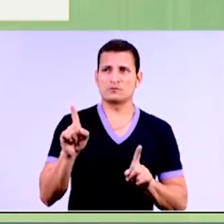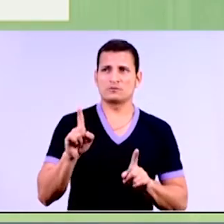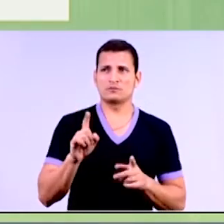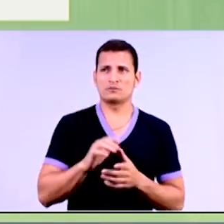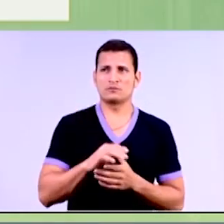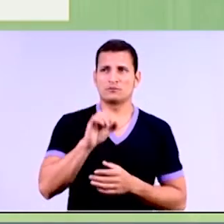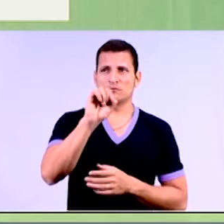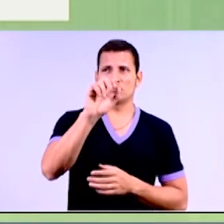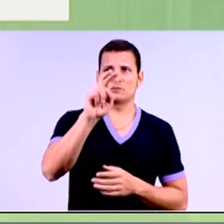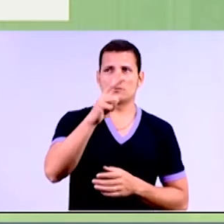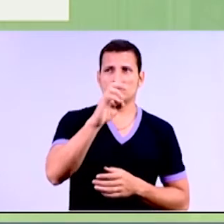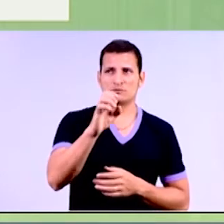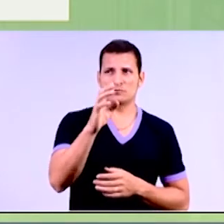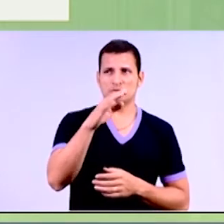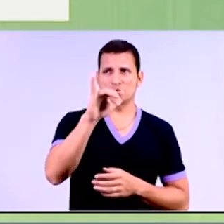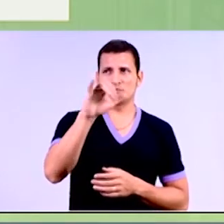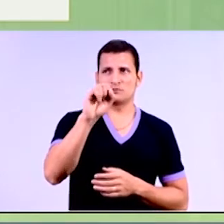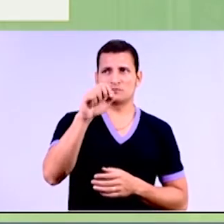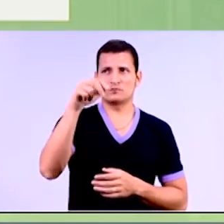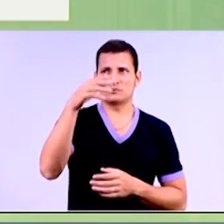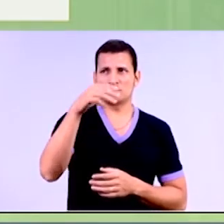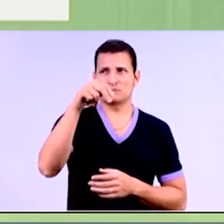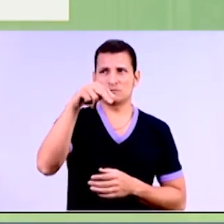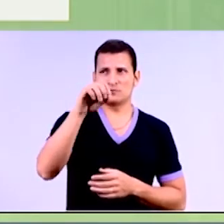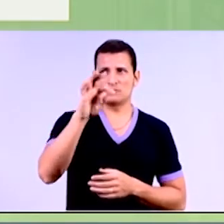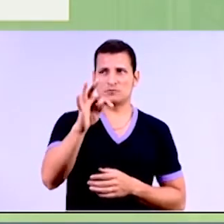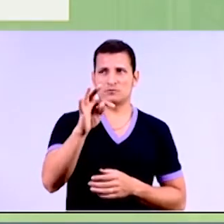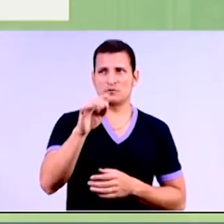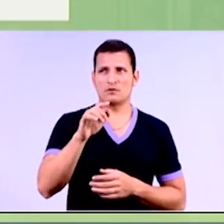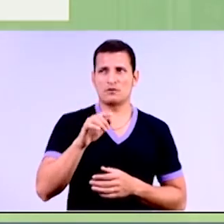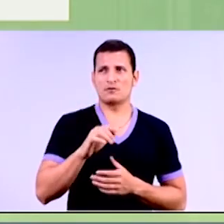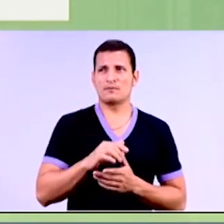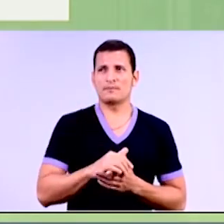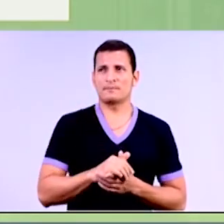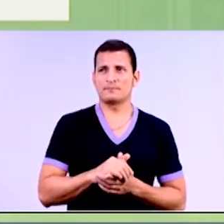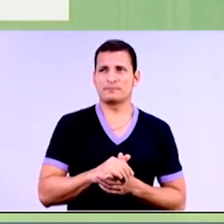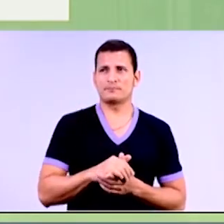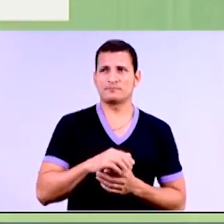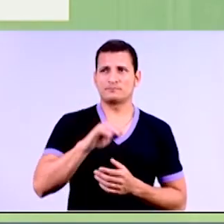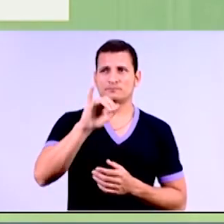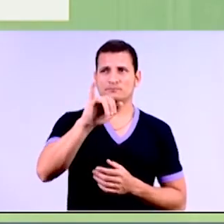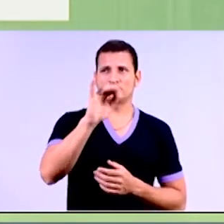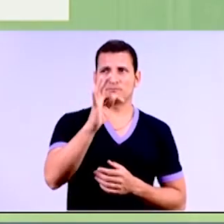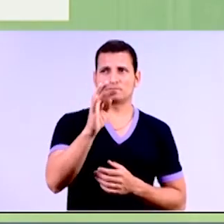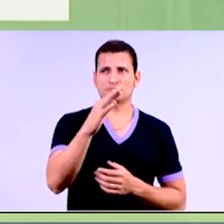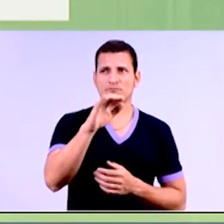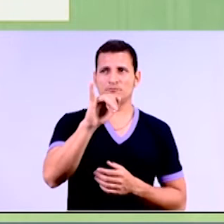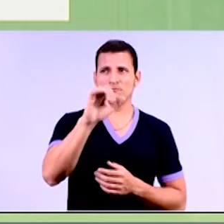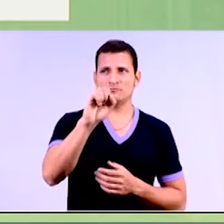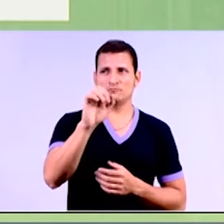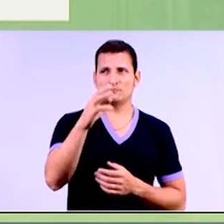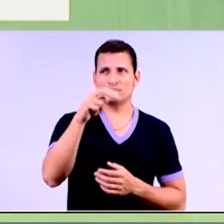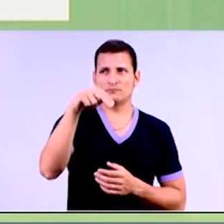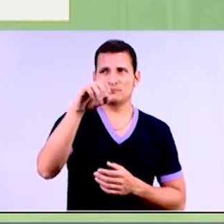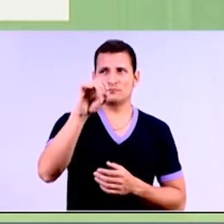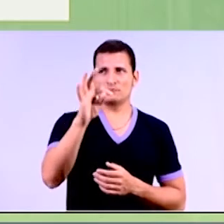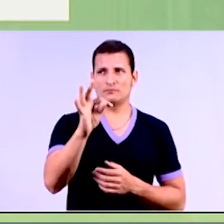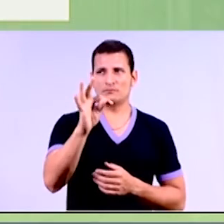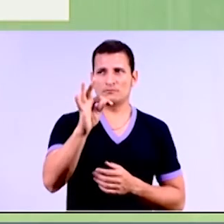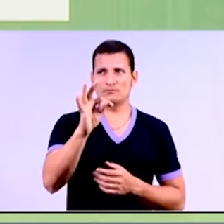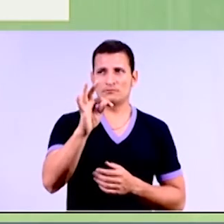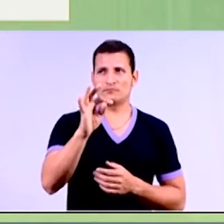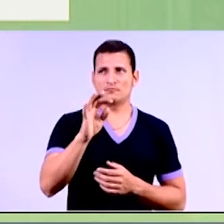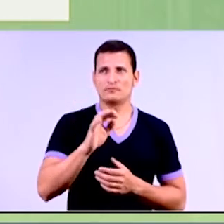is not, she isn't. Ela não é ou ela não está. It is not, it isn't, na